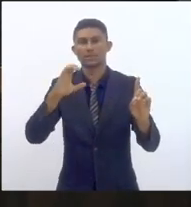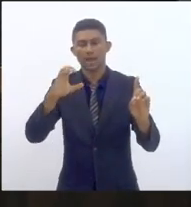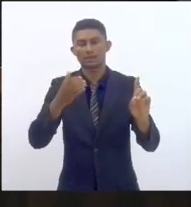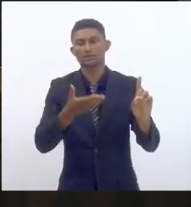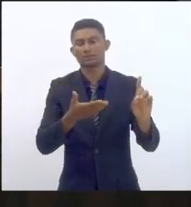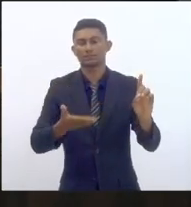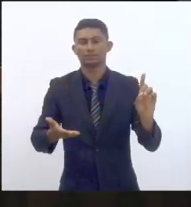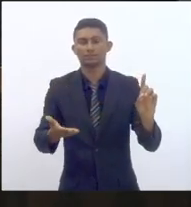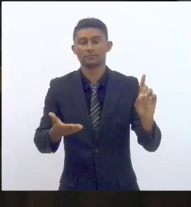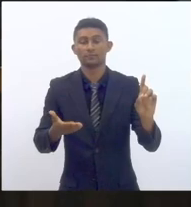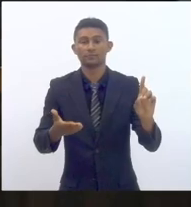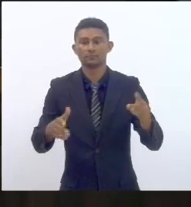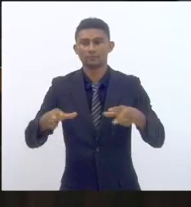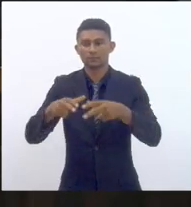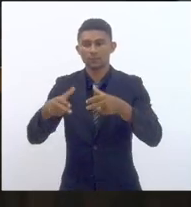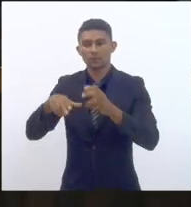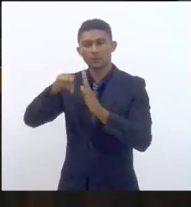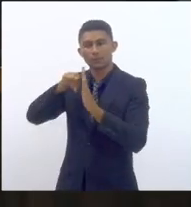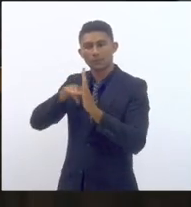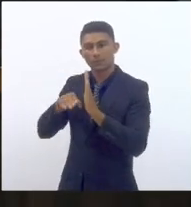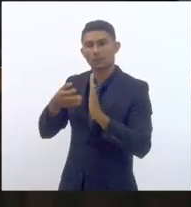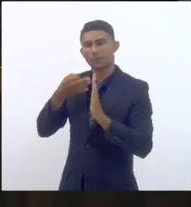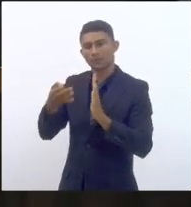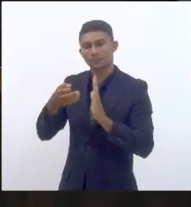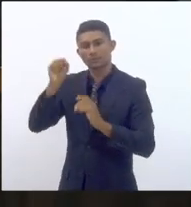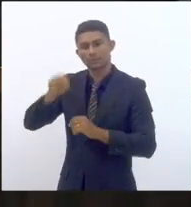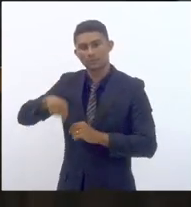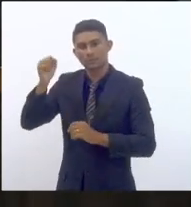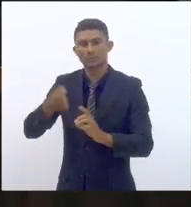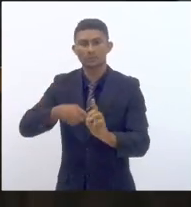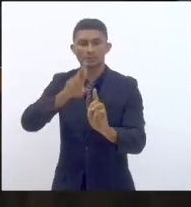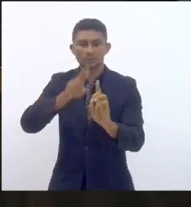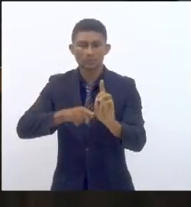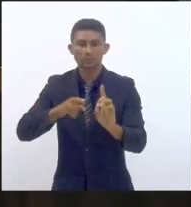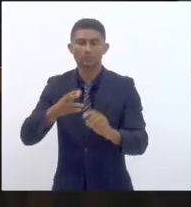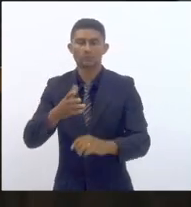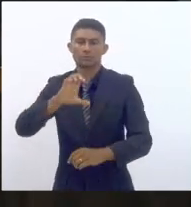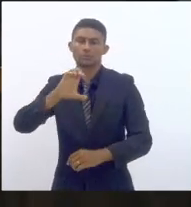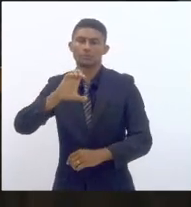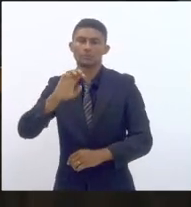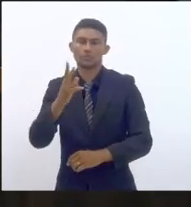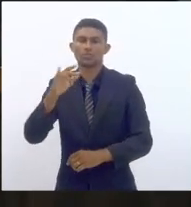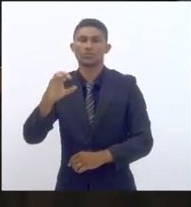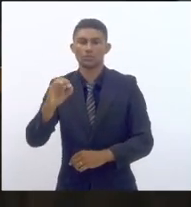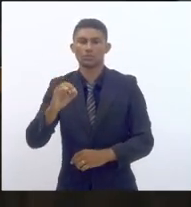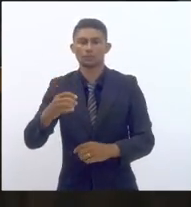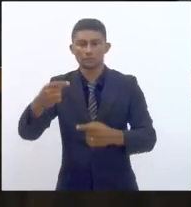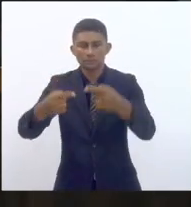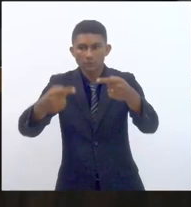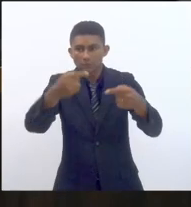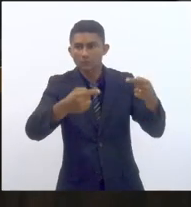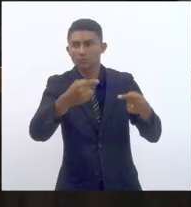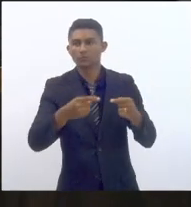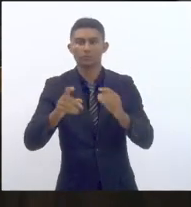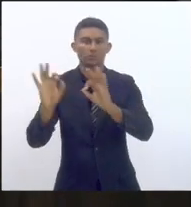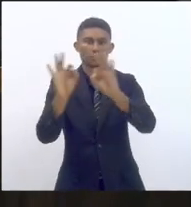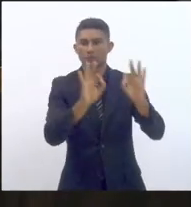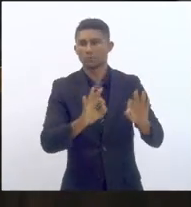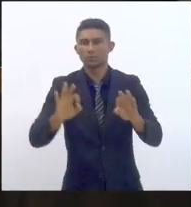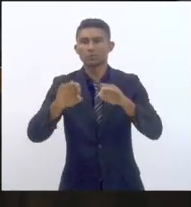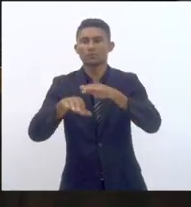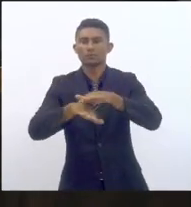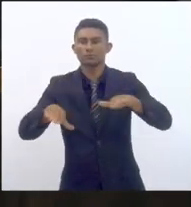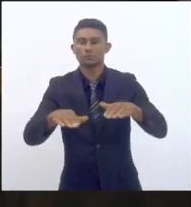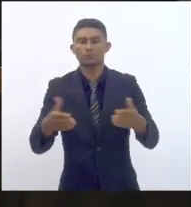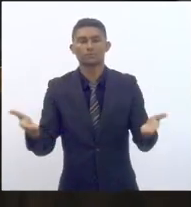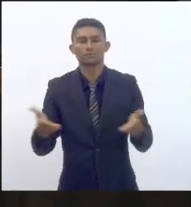Farizel. Parecida da Comissão de Normas Internas e Proporções Externas, favorável, relator deputado Chico Machado. Em discussão, Não, havendo quem queira discutir, encerra